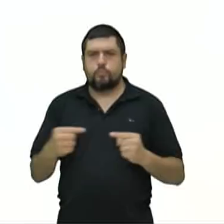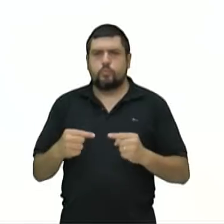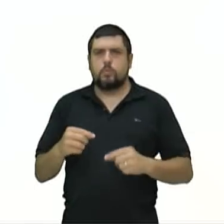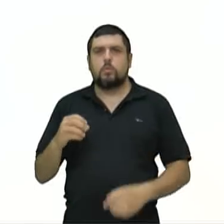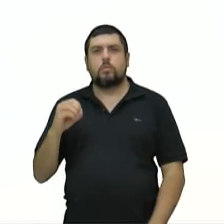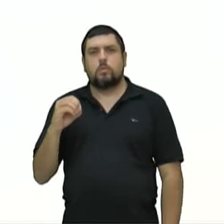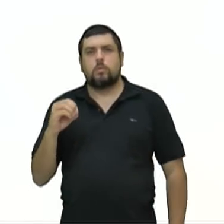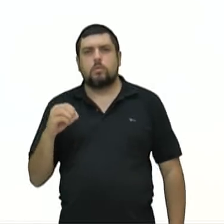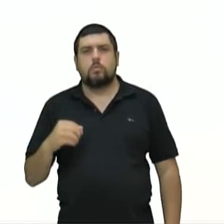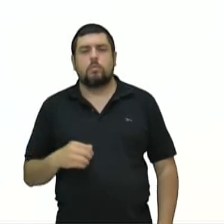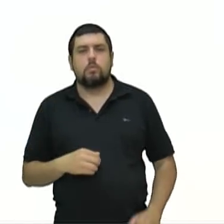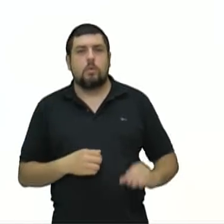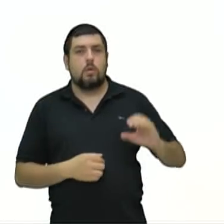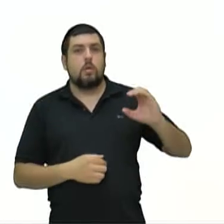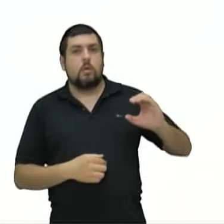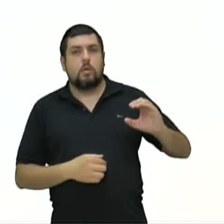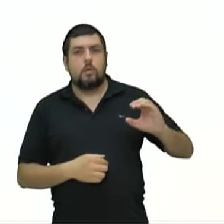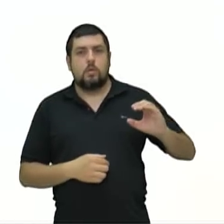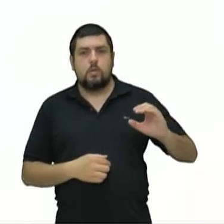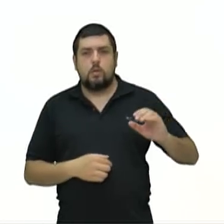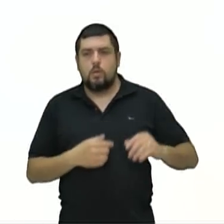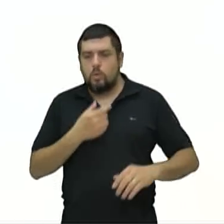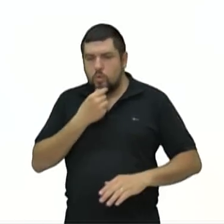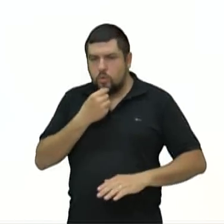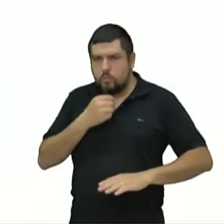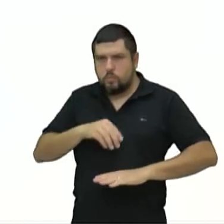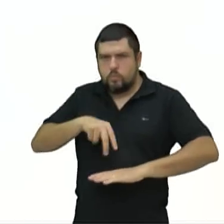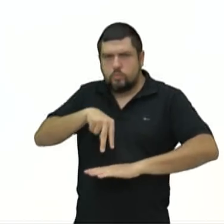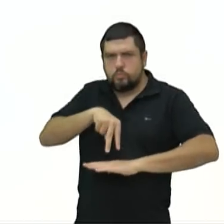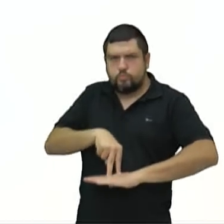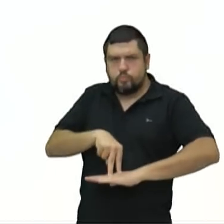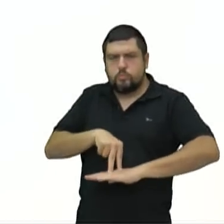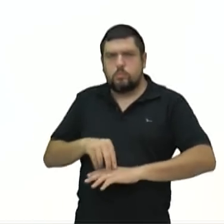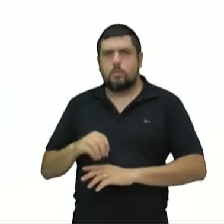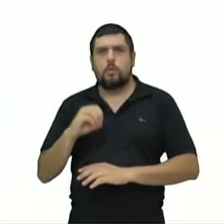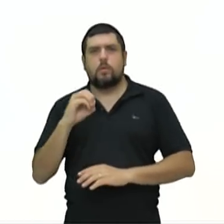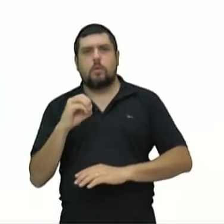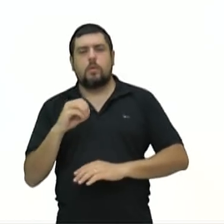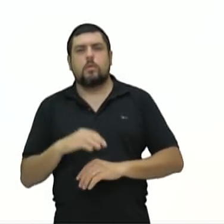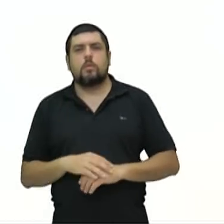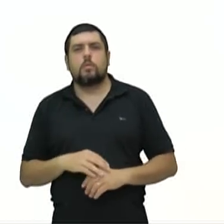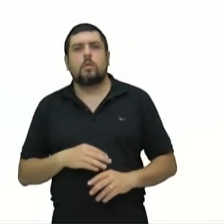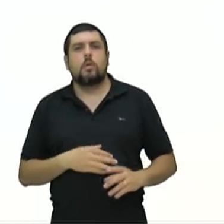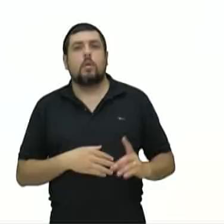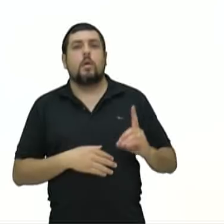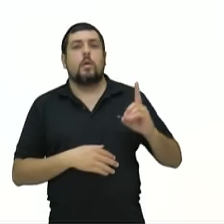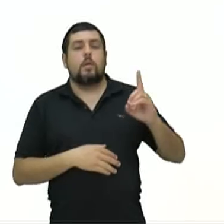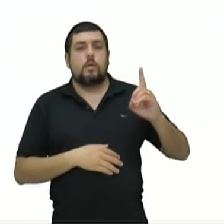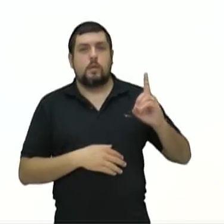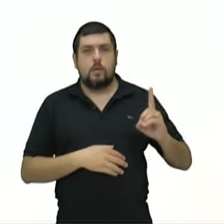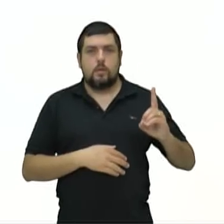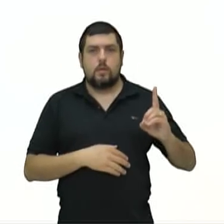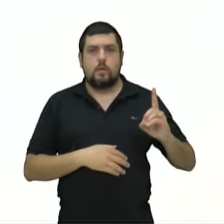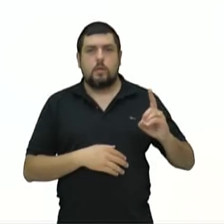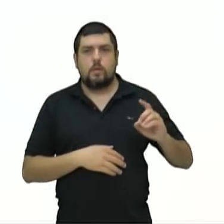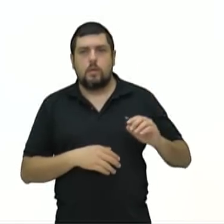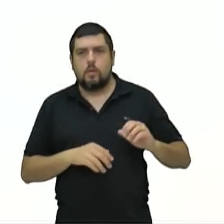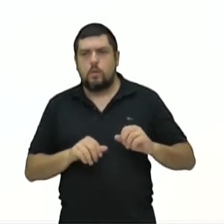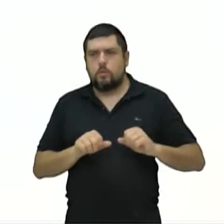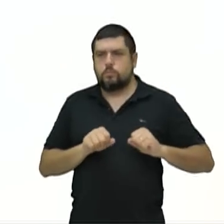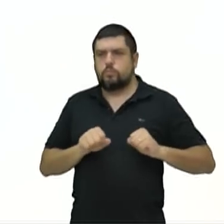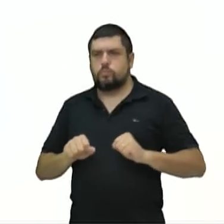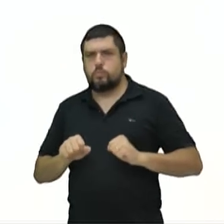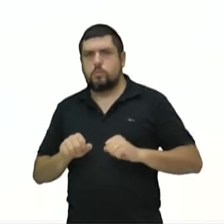As forças que o chão exerce sobre o garoto se anulam? D. A força de ação é um pouco maior que a força de